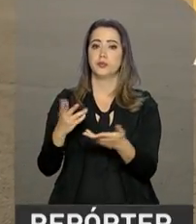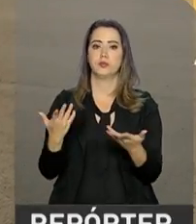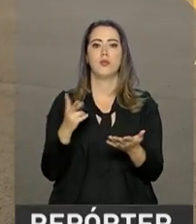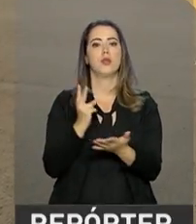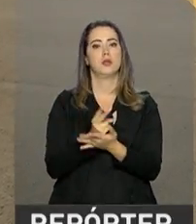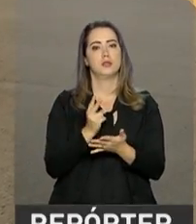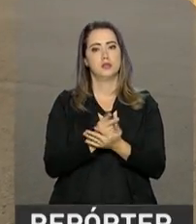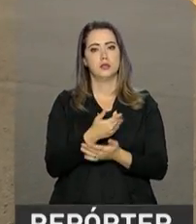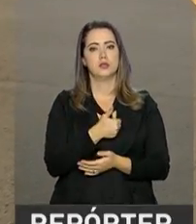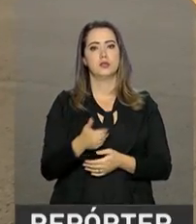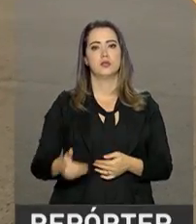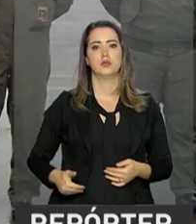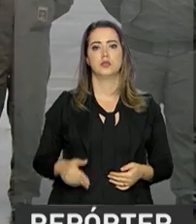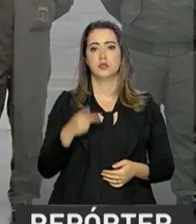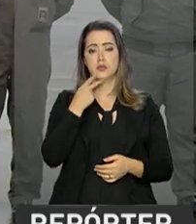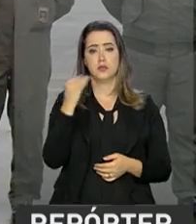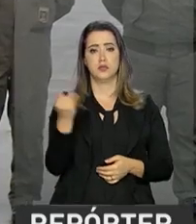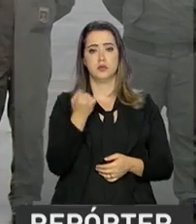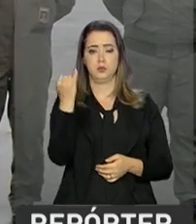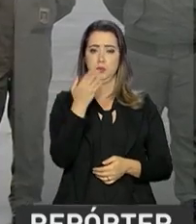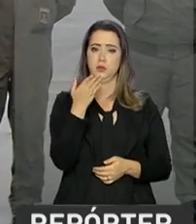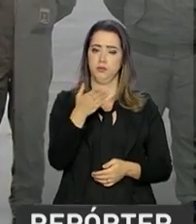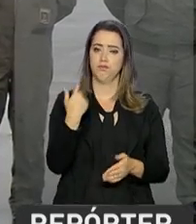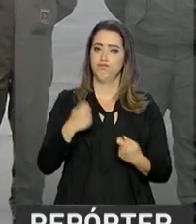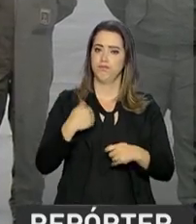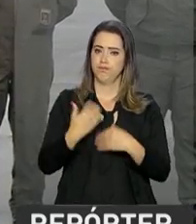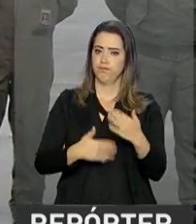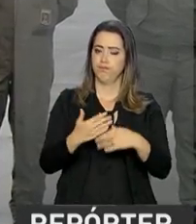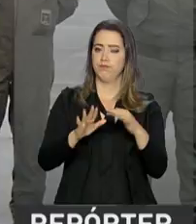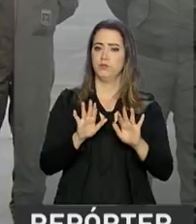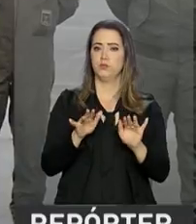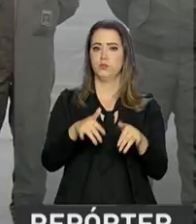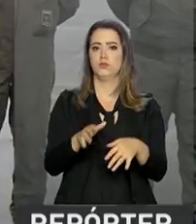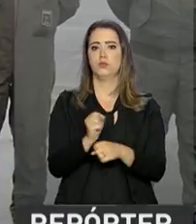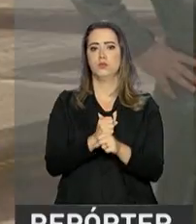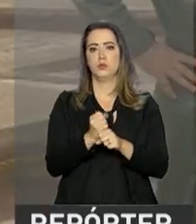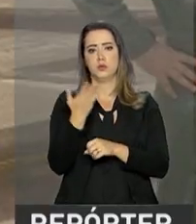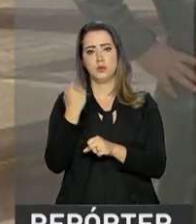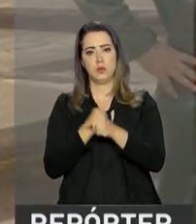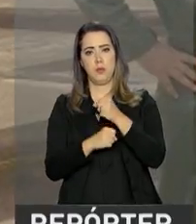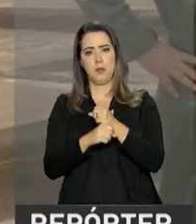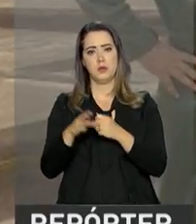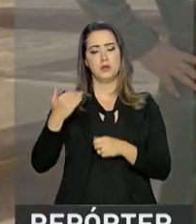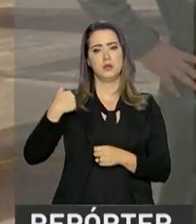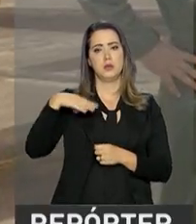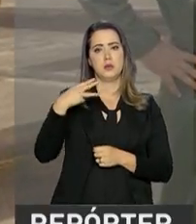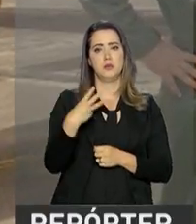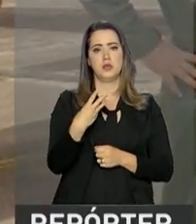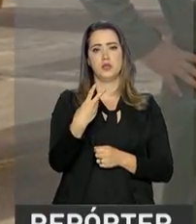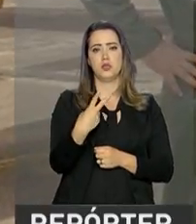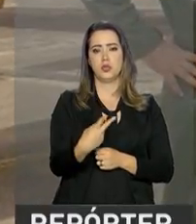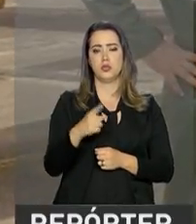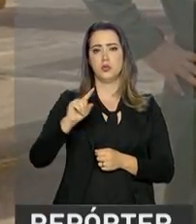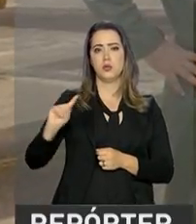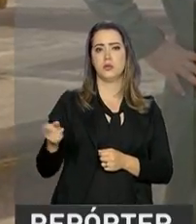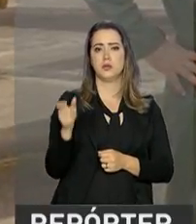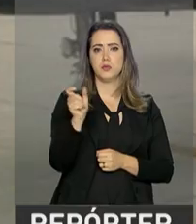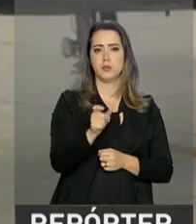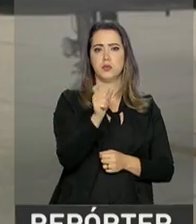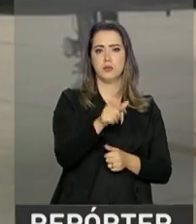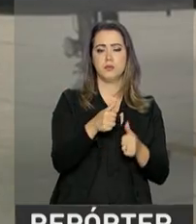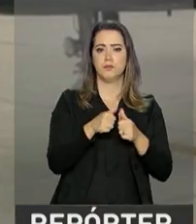disso o governo destaca que há ainda muito para avançar já que no fim do ano passado mais de 32 mil adultos